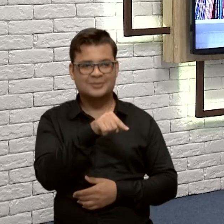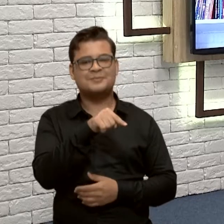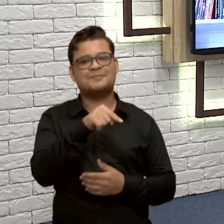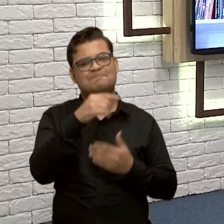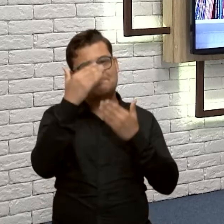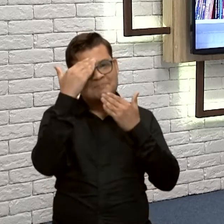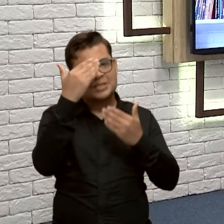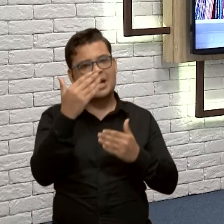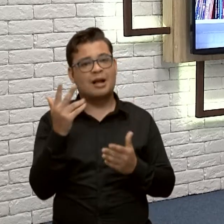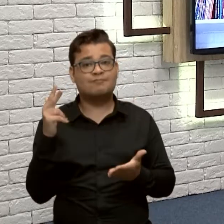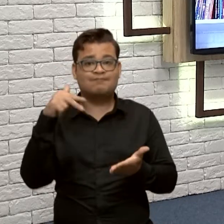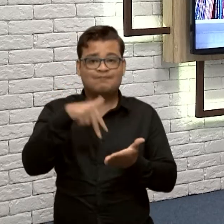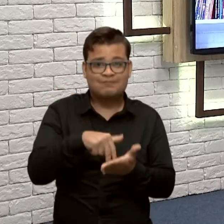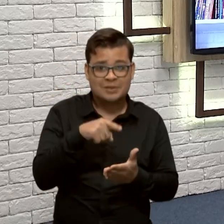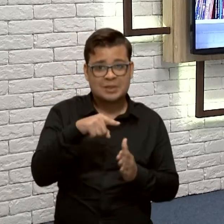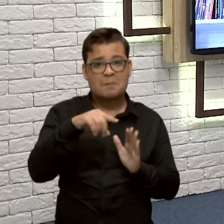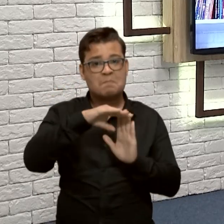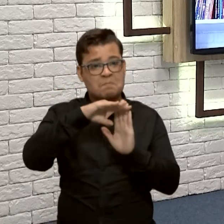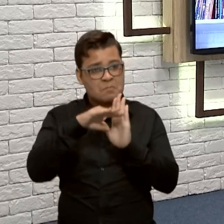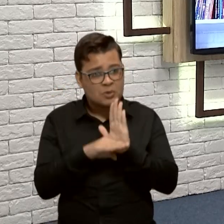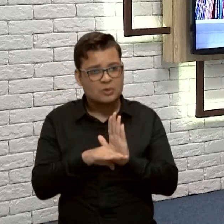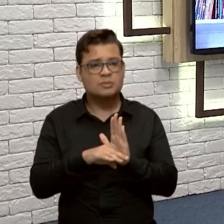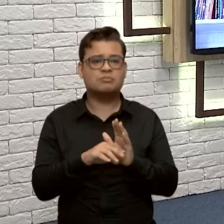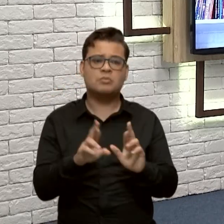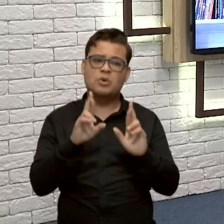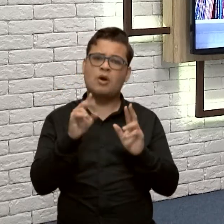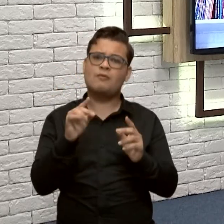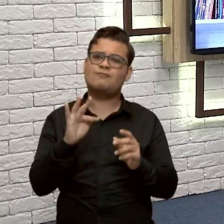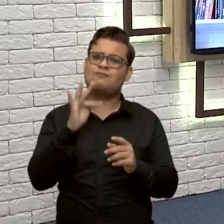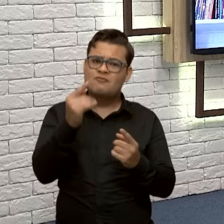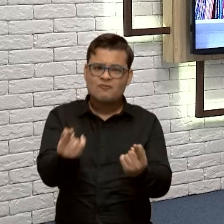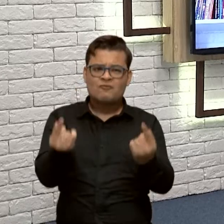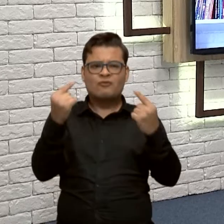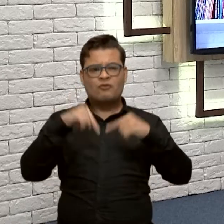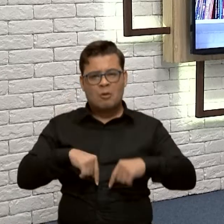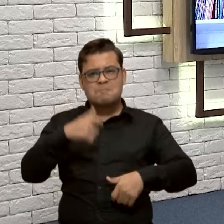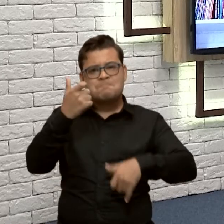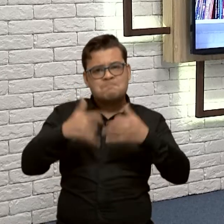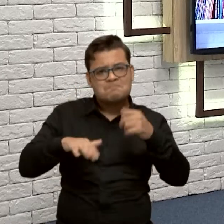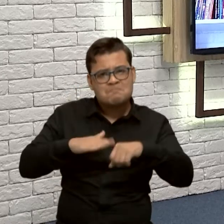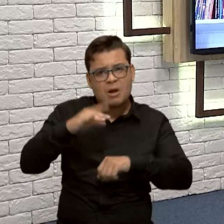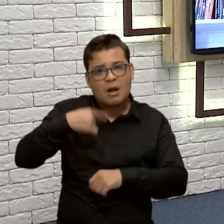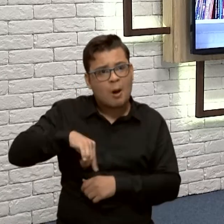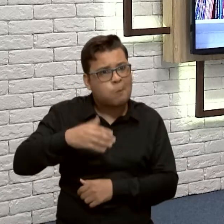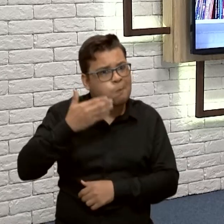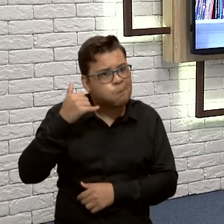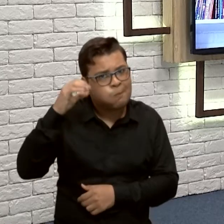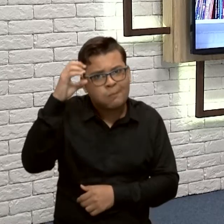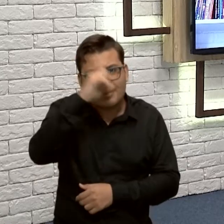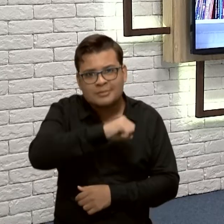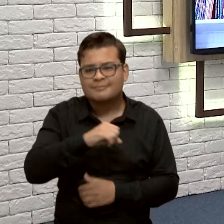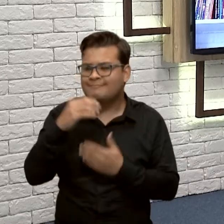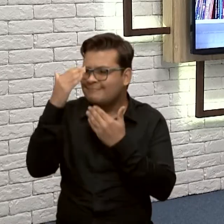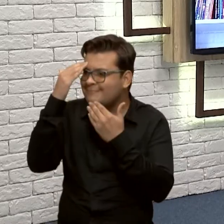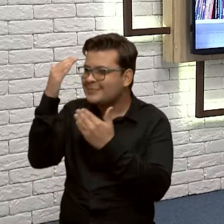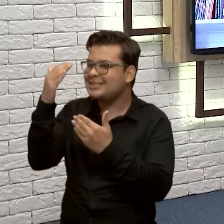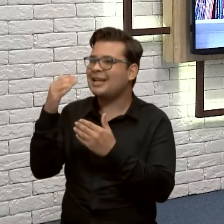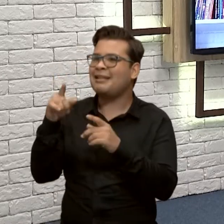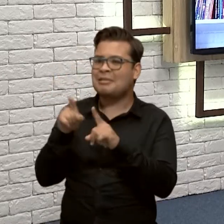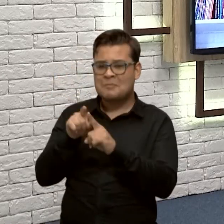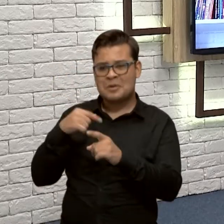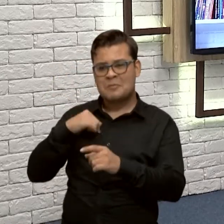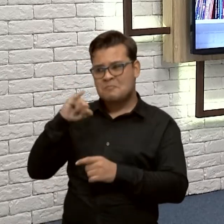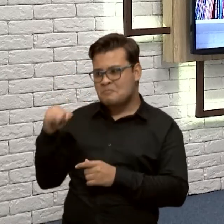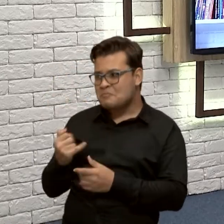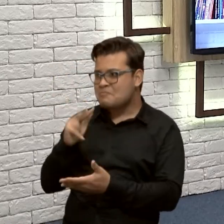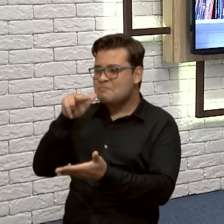pela presença aqui no programa. Volte mais vezes para a gente poder aprender um pouquinho mais. Muito obrigado pelo espaço, é sempre um